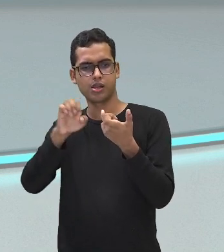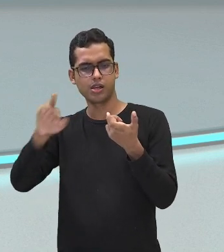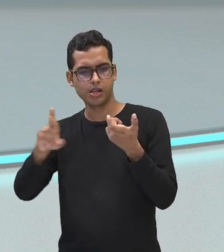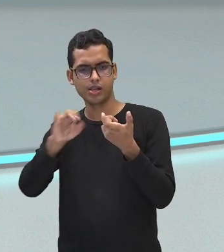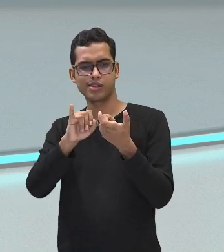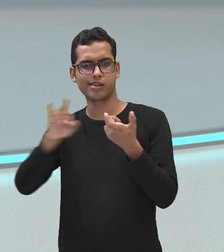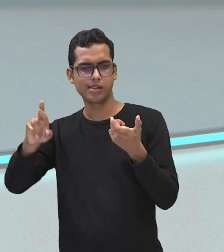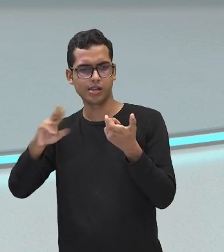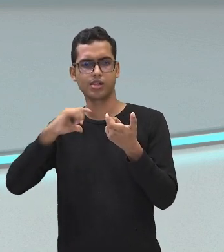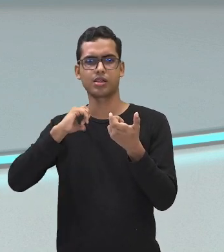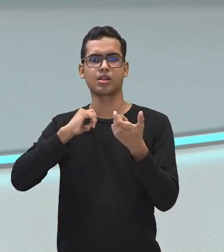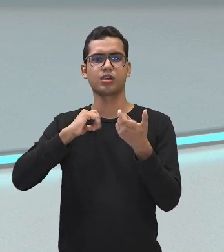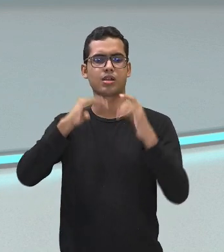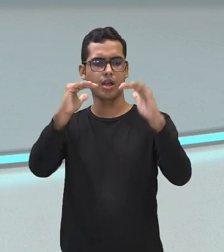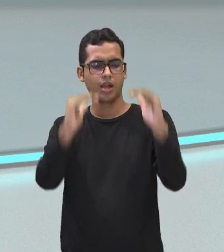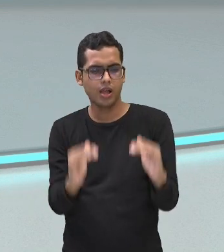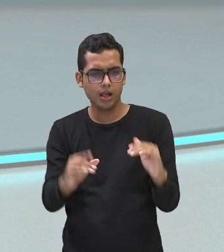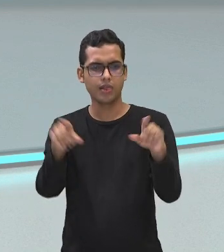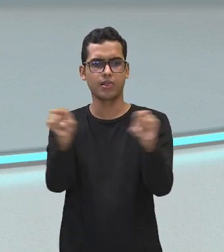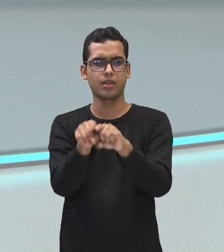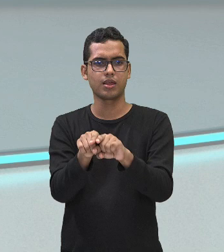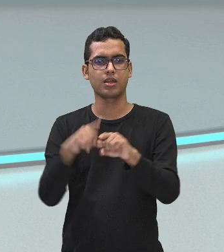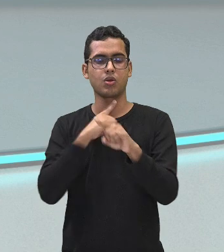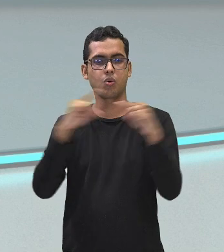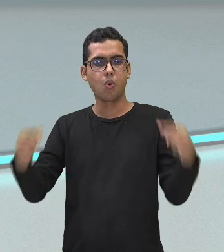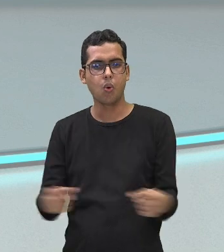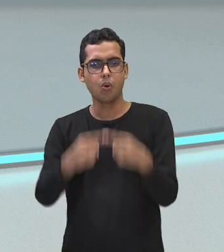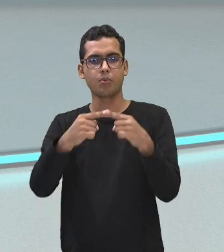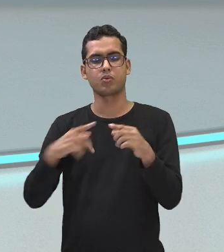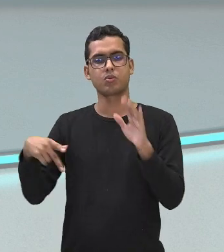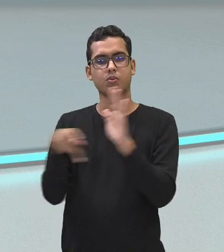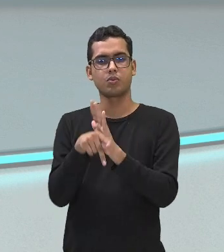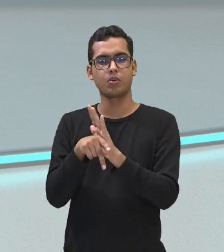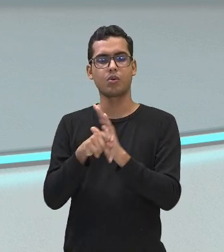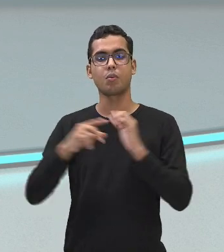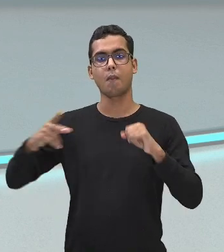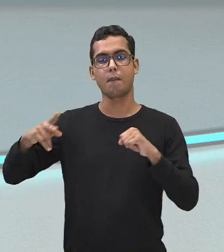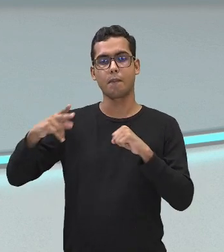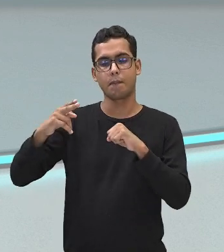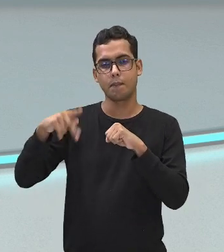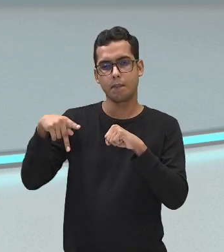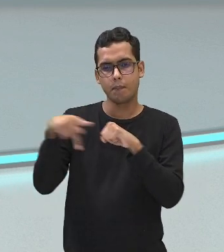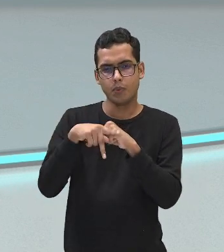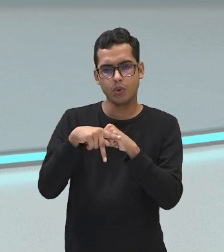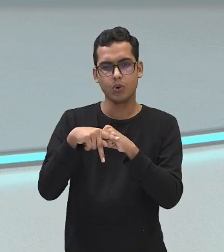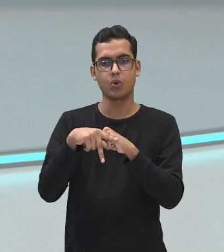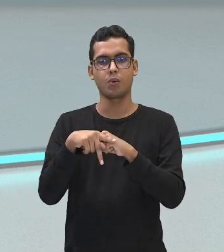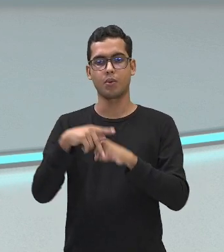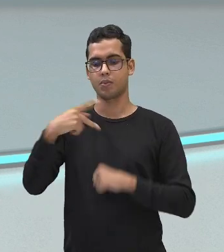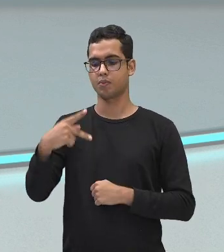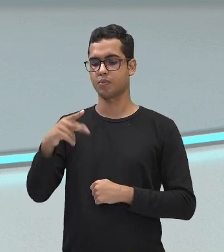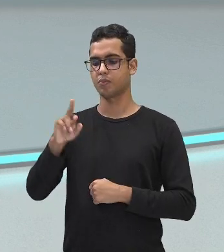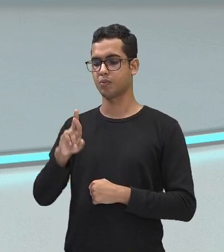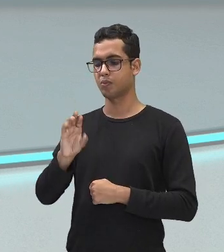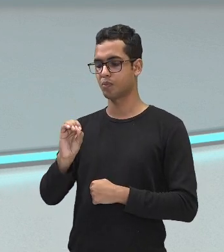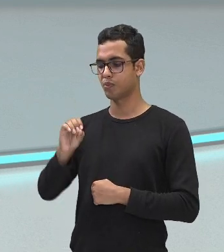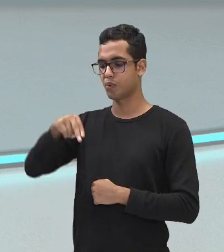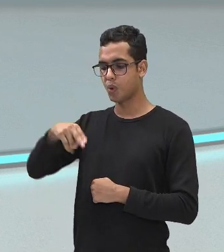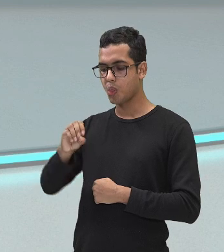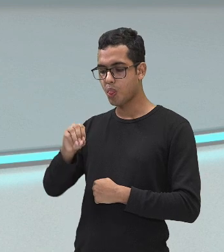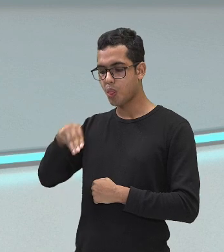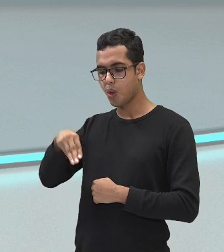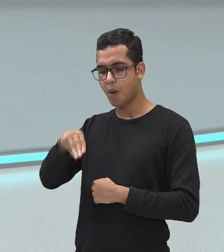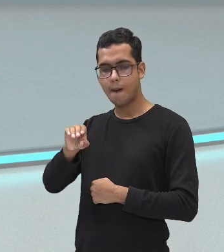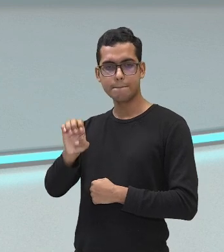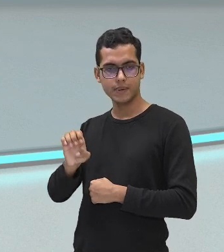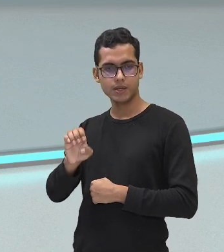cada pronome pessoal, no início da tabelinha, nós temos uma terminação. Observem, né? Verbos